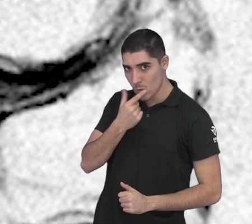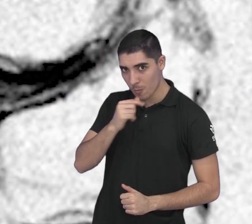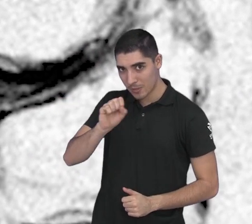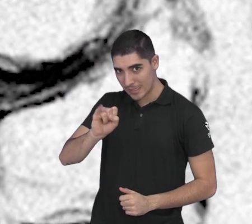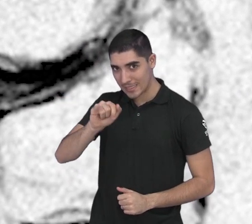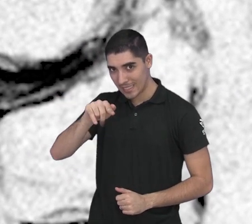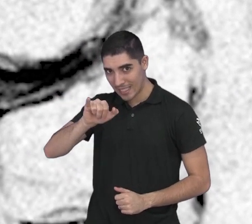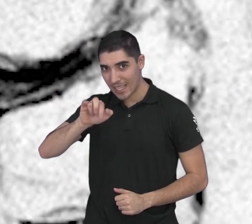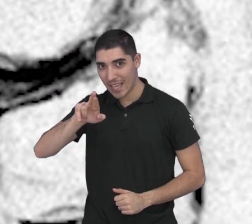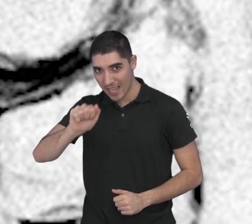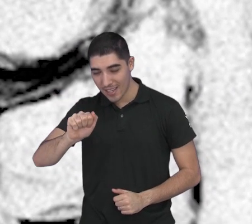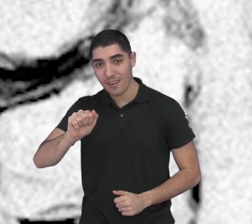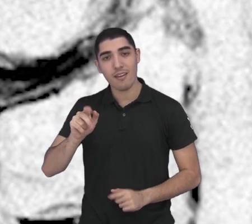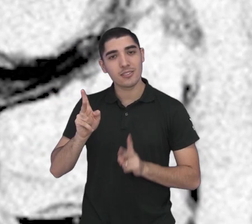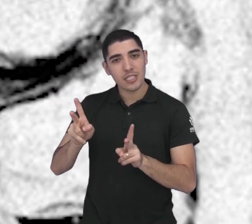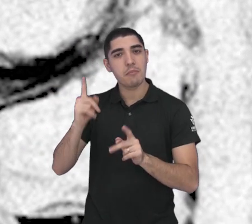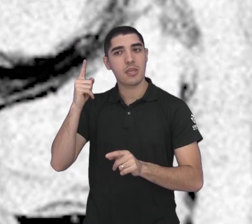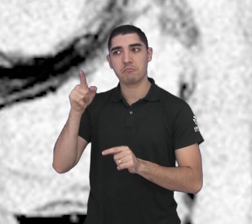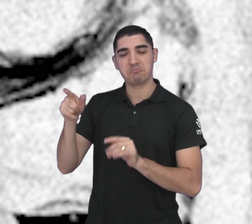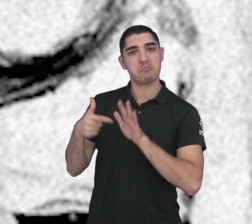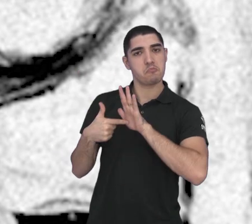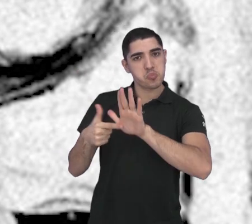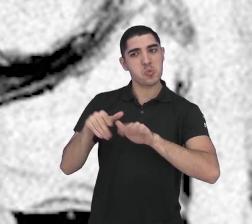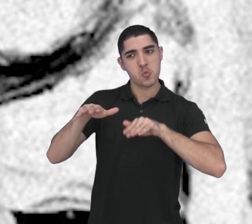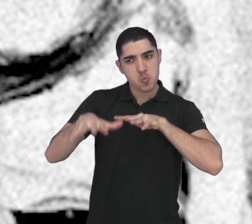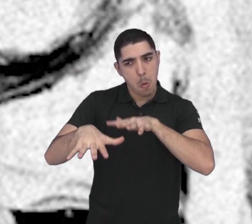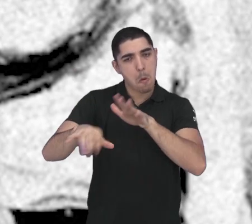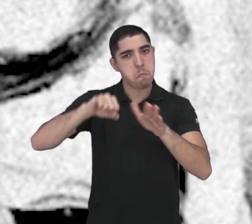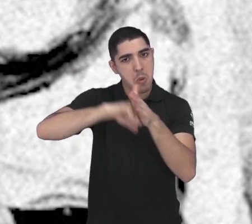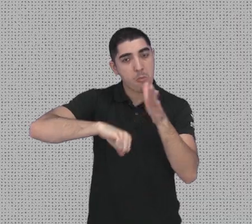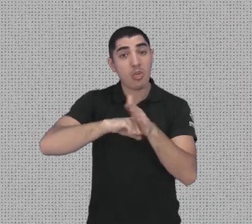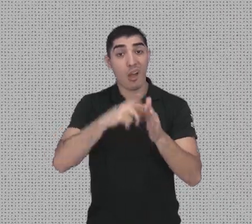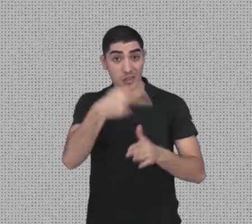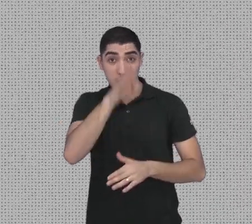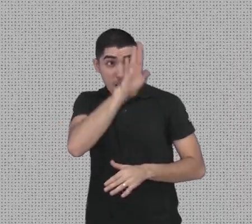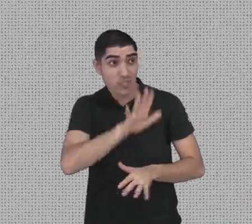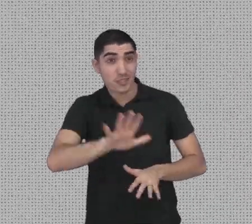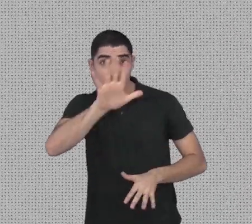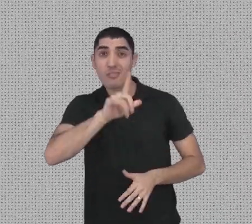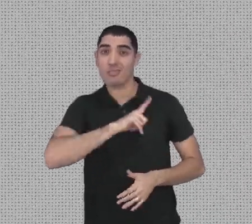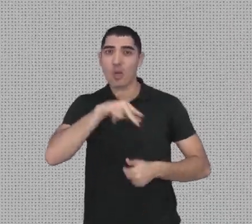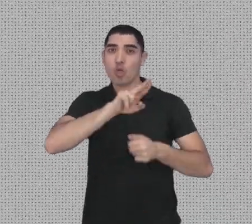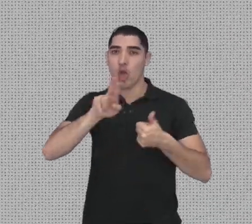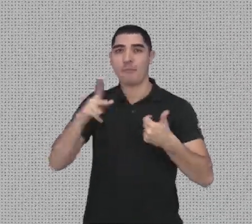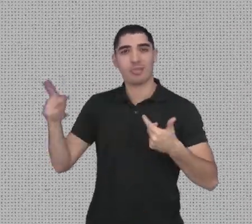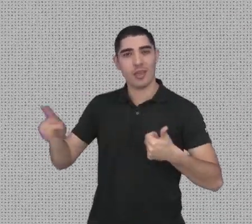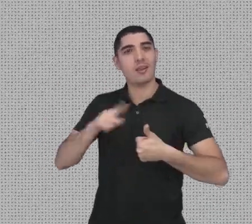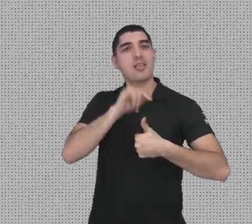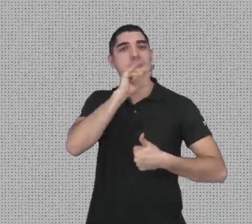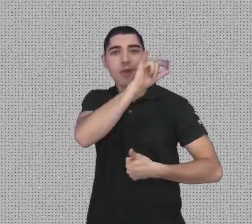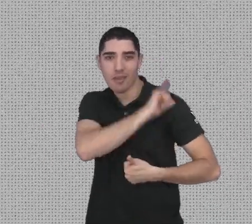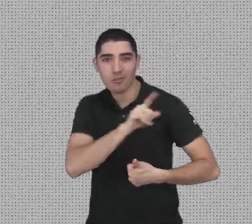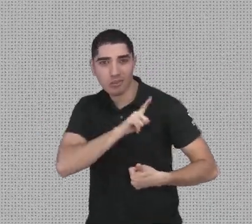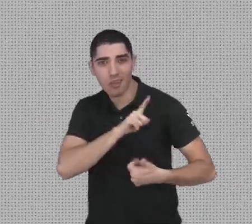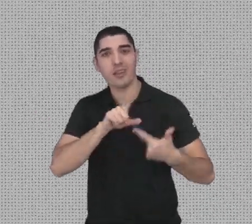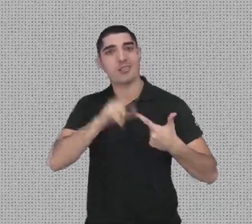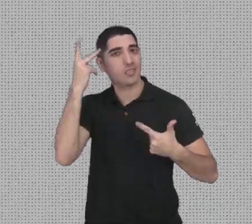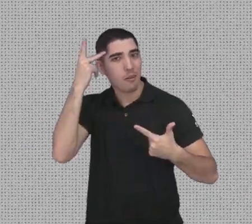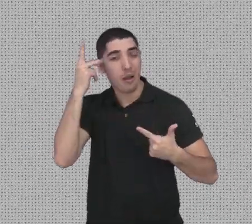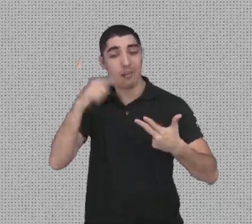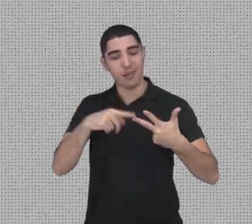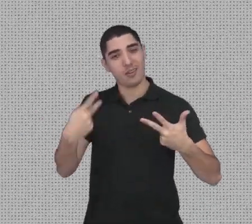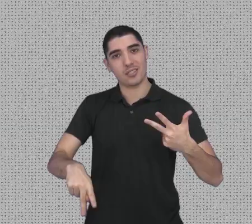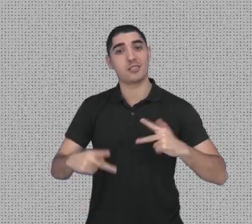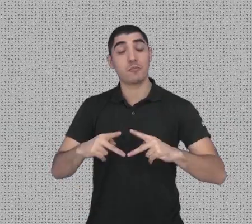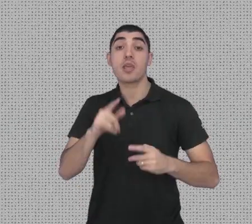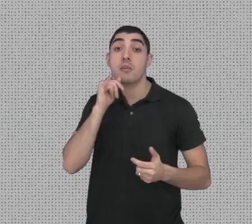Siqueira Campos rendeu a nomeação de ruas em outras cidades brasileiras, como Rio de Janeiro e São Paulo. Além disso, um